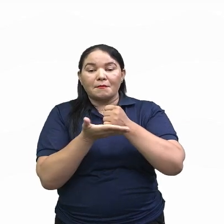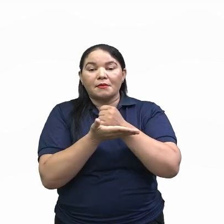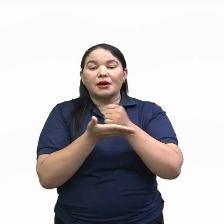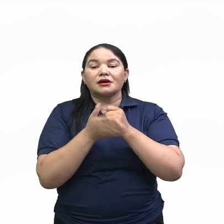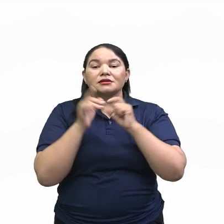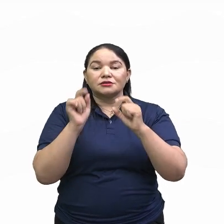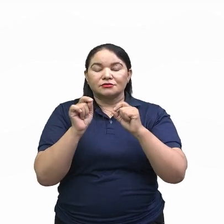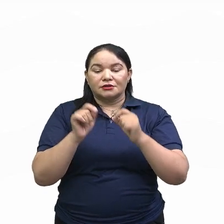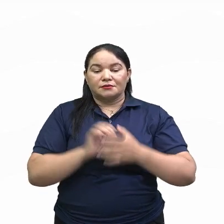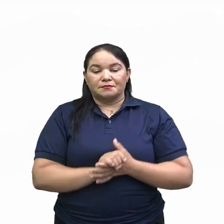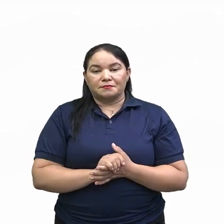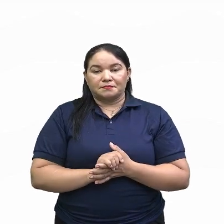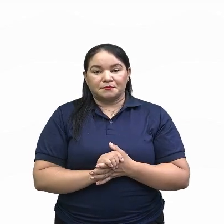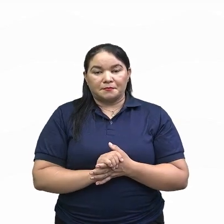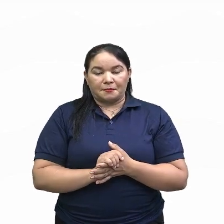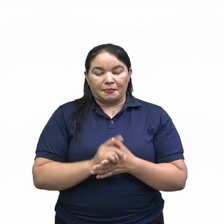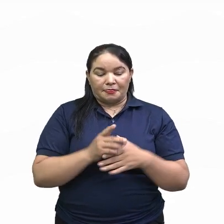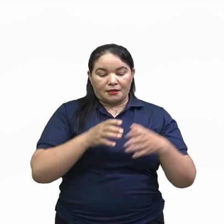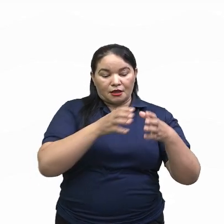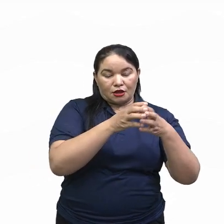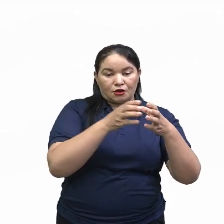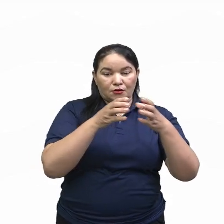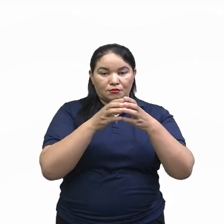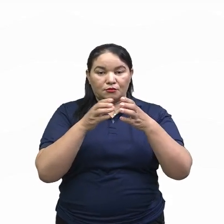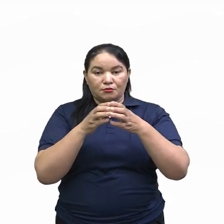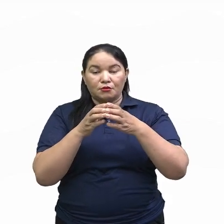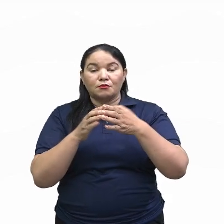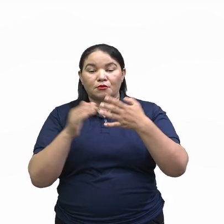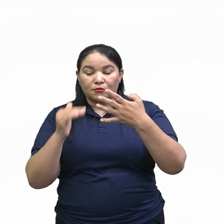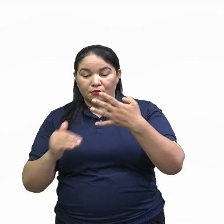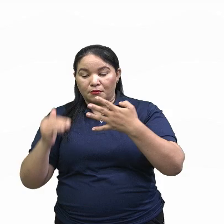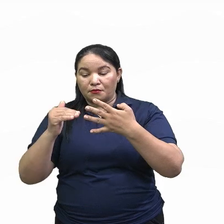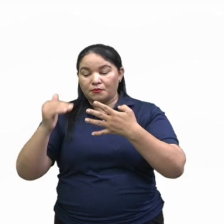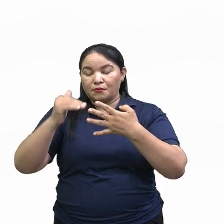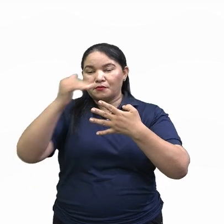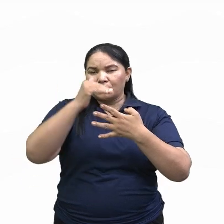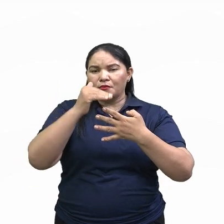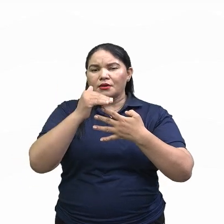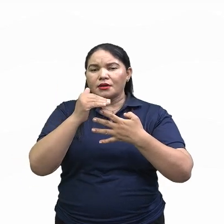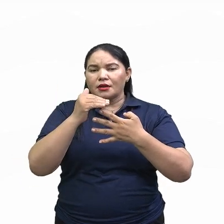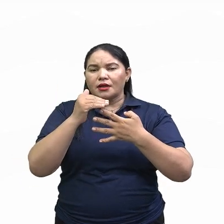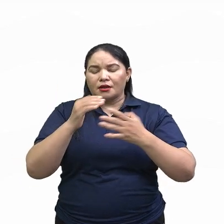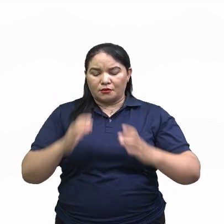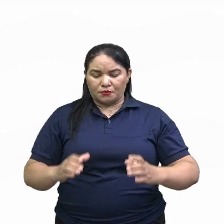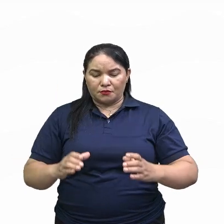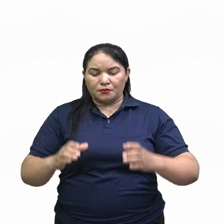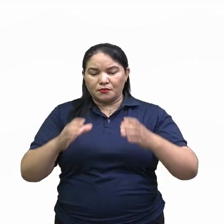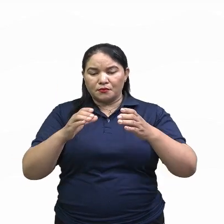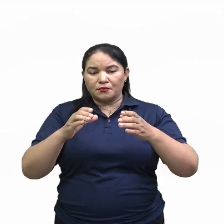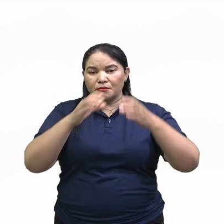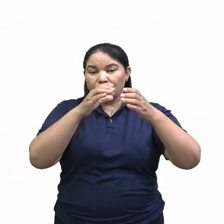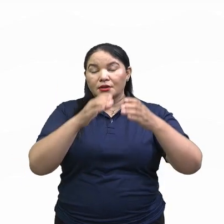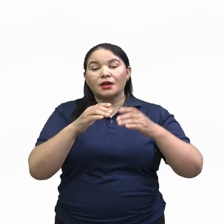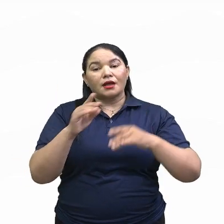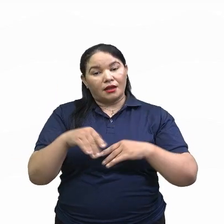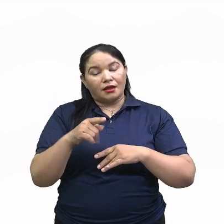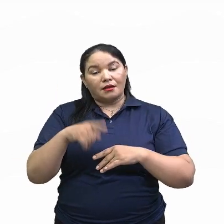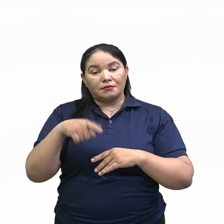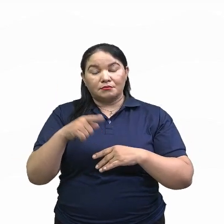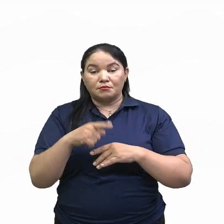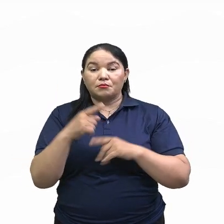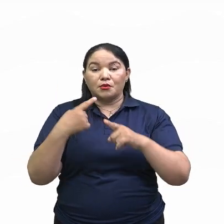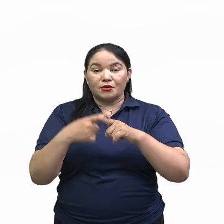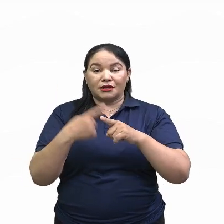na divisão entre as pessoas do topo e da base, né? Então, por isso vertical. Então, quem está no topo,